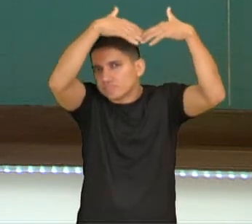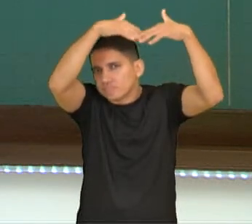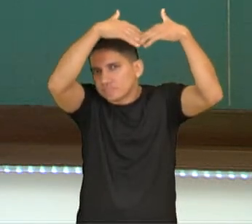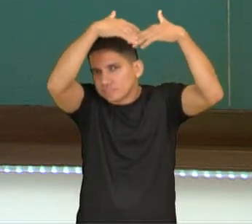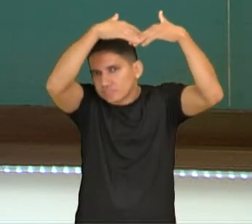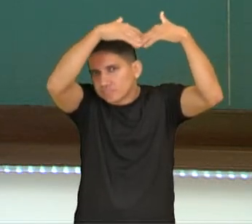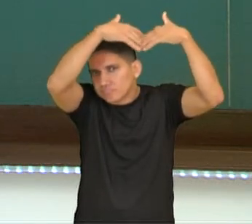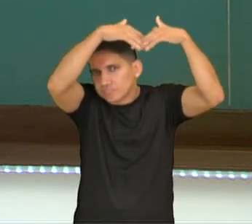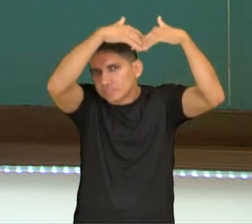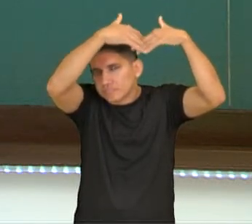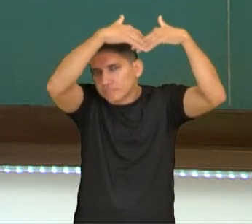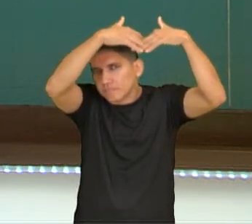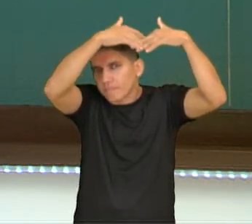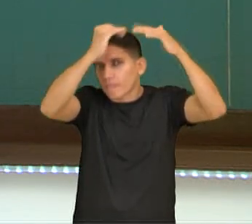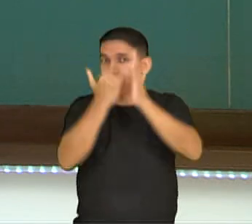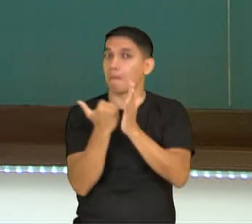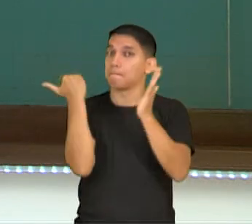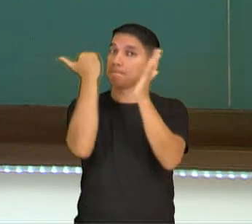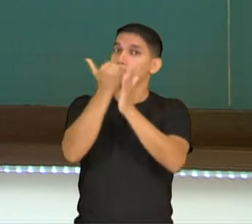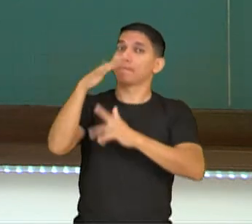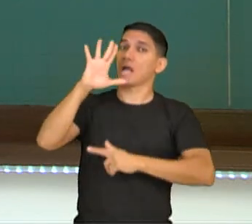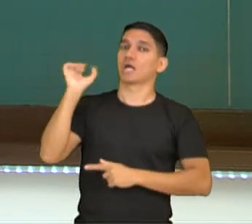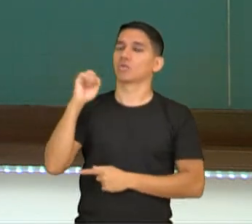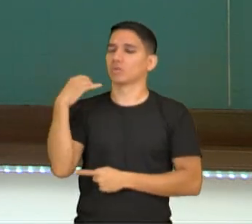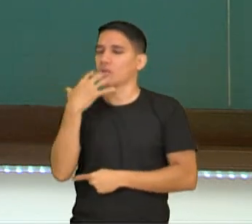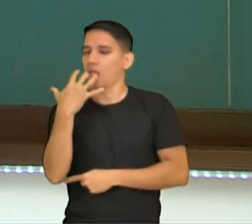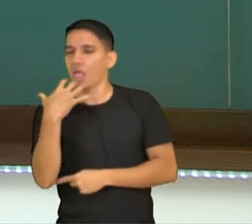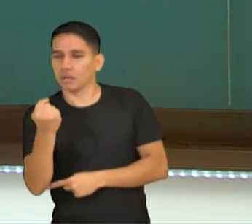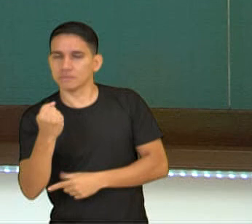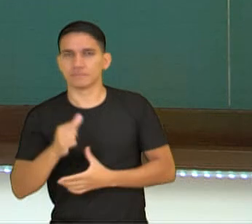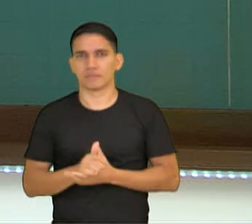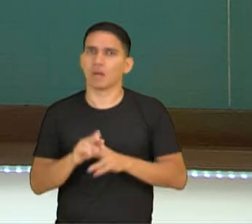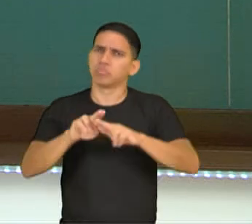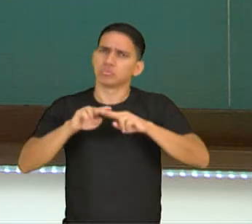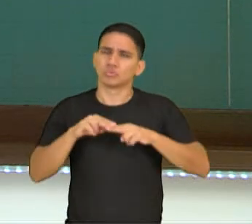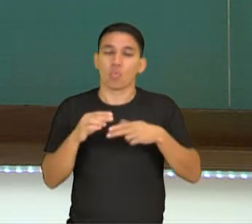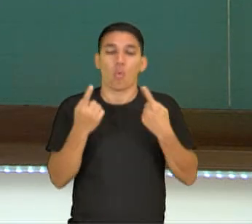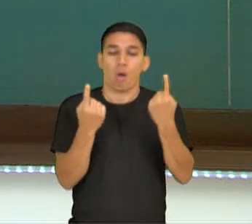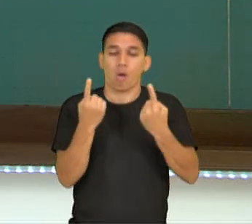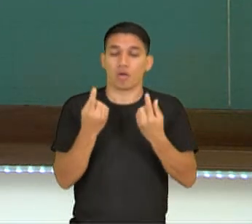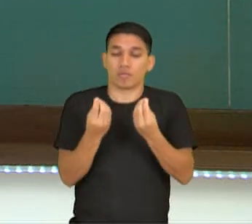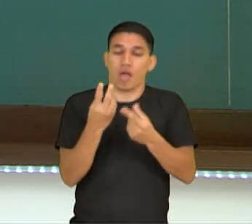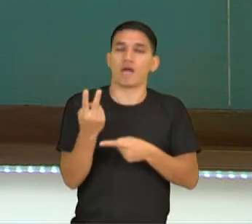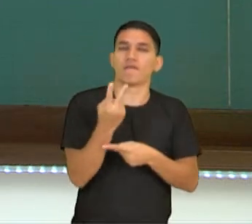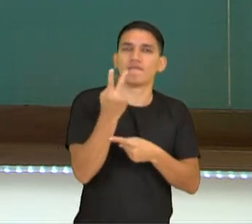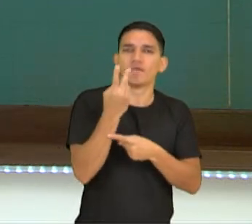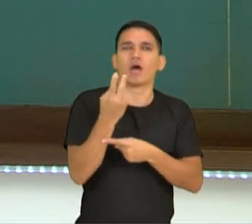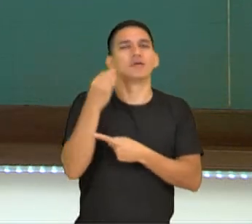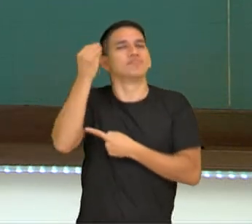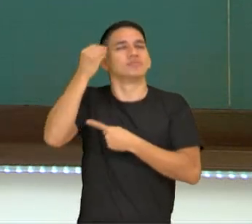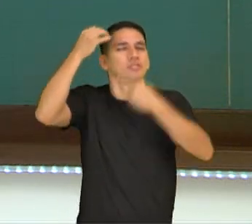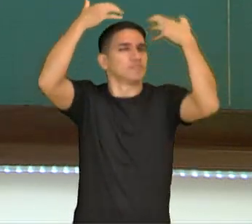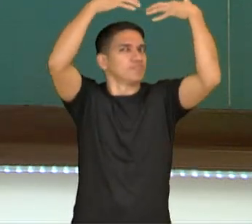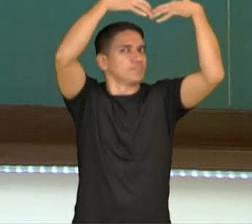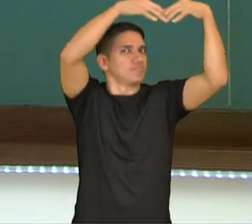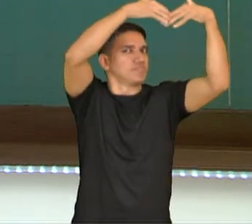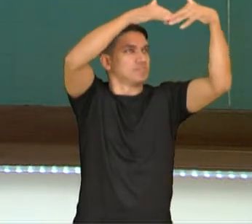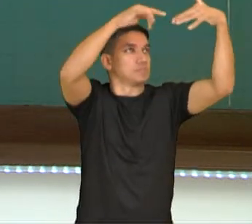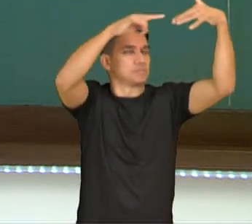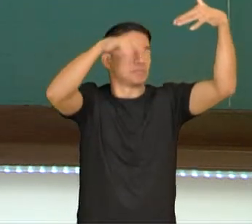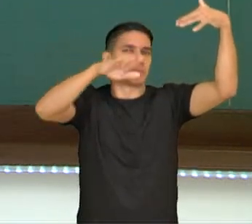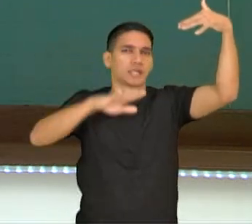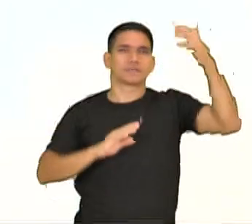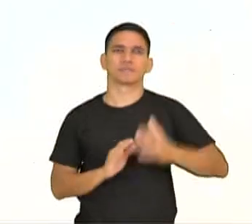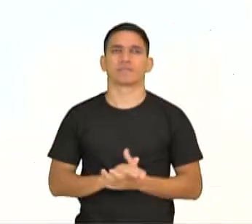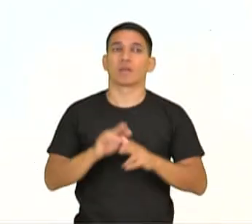racionalidade acima das paixões. Então, nós precisamos valorizar a experiência racional nesse momento. Por isso,